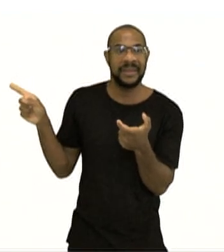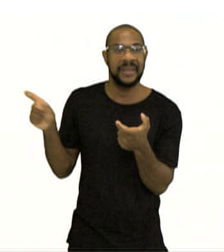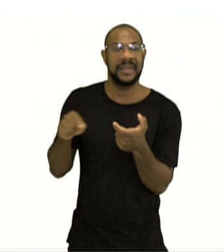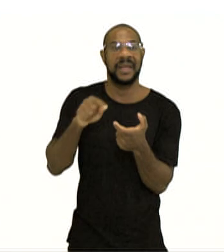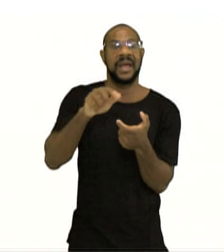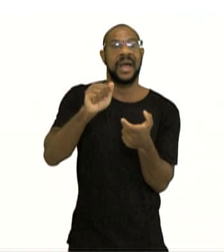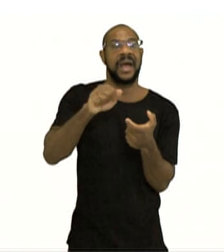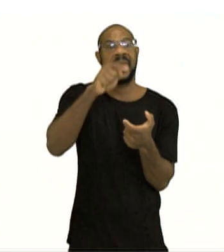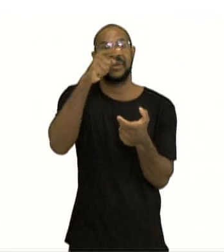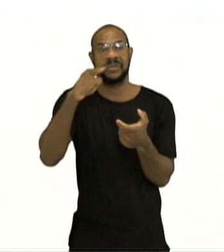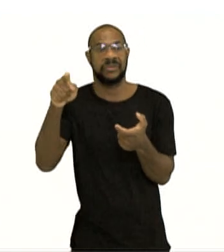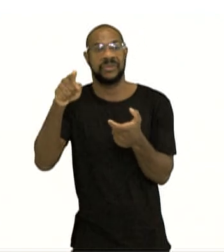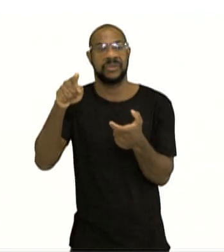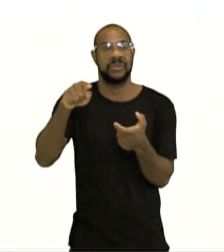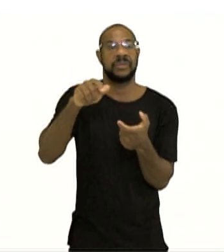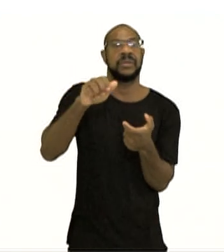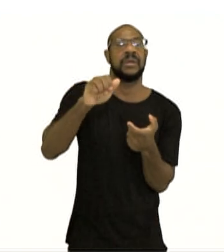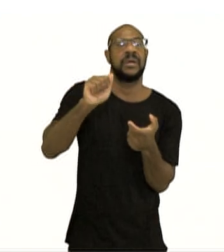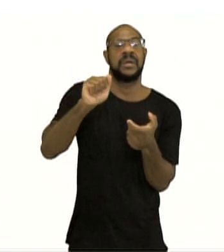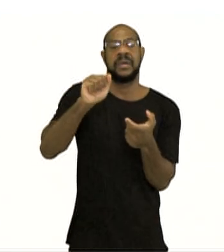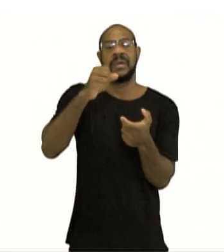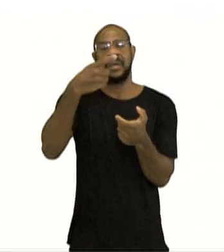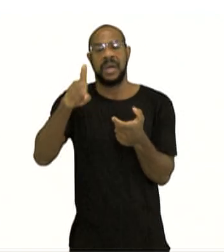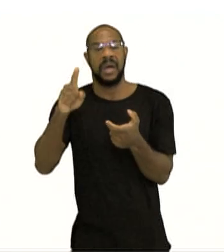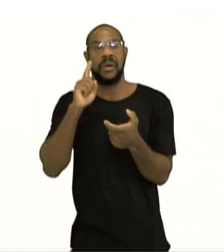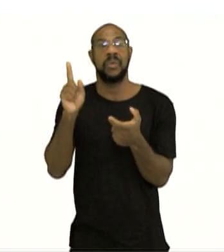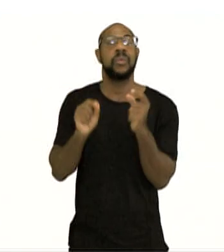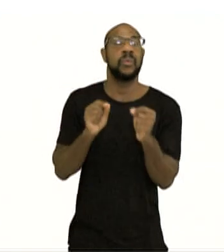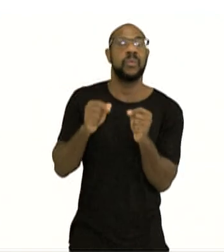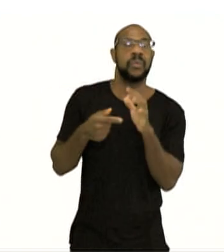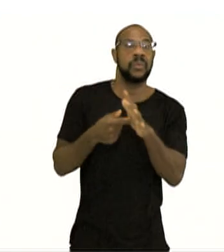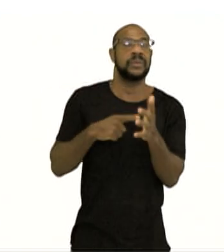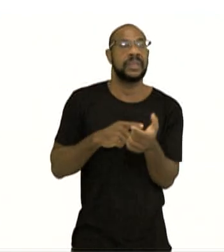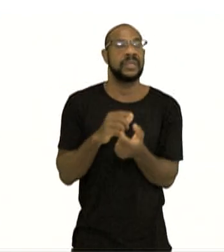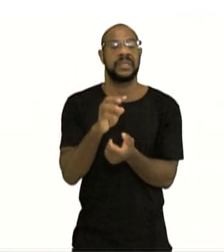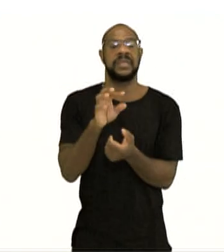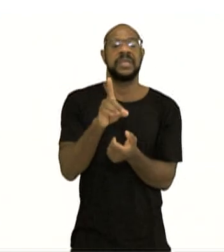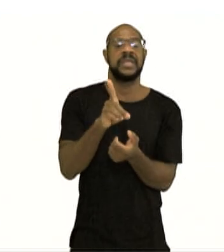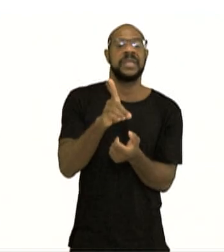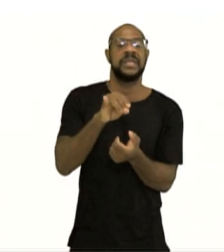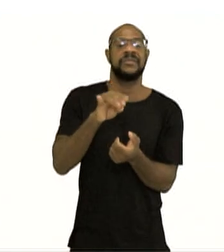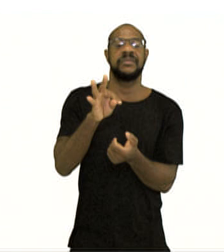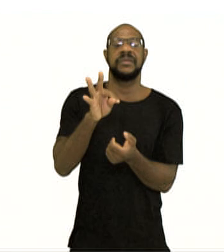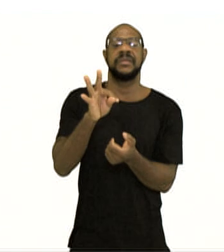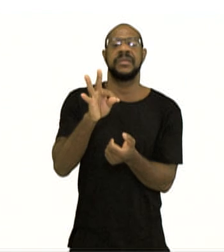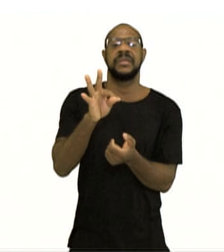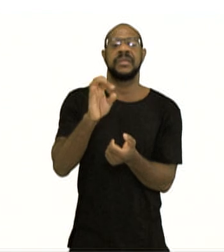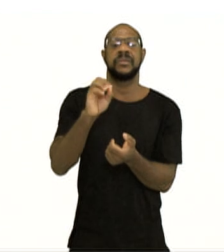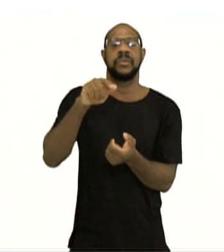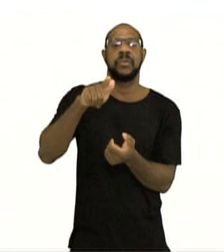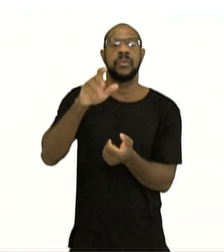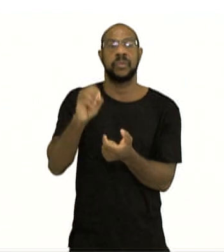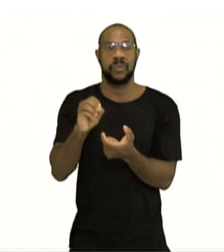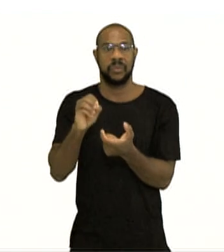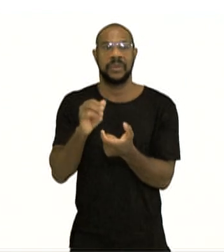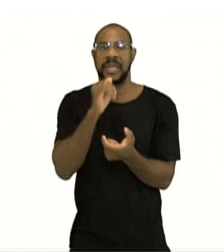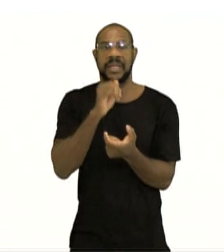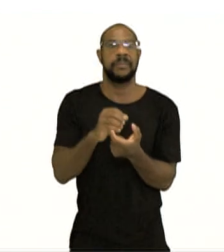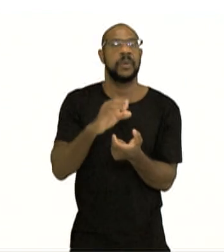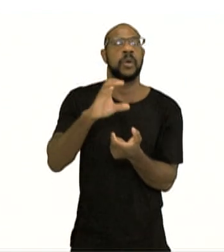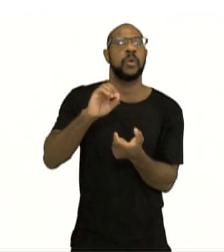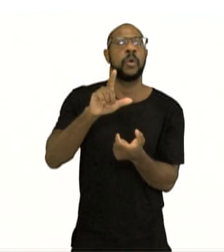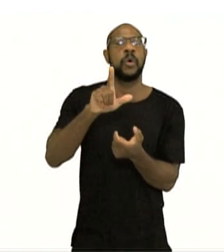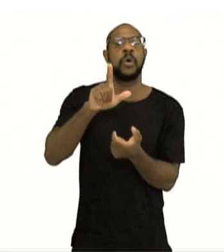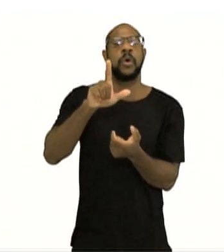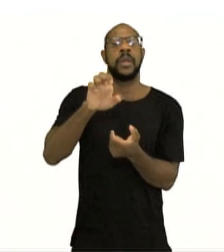an, ião, seguidos ou não DS, em ditongo, né? Por exemplo, ó, colégio, e